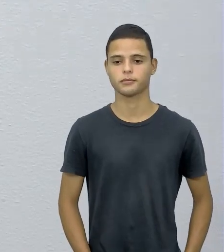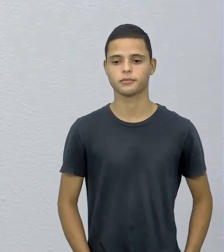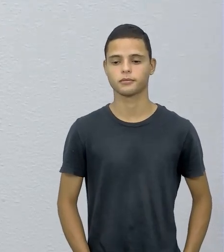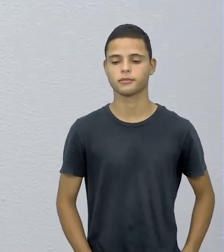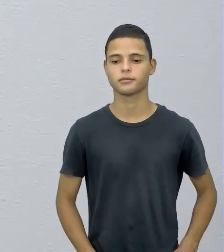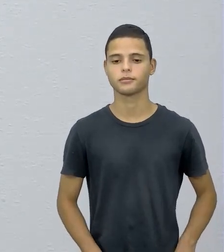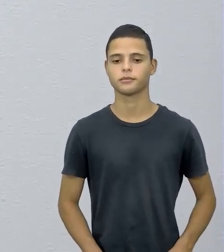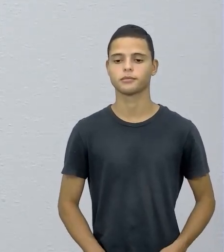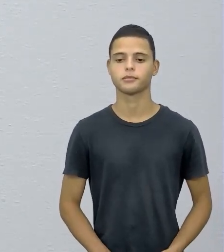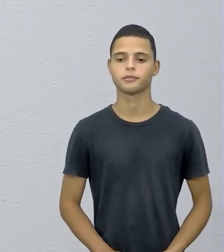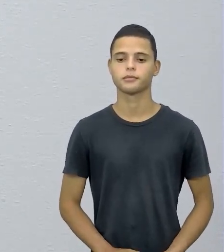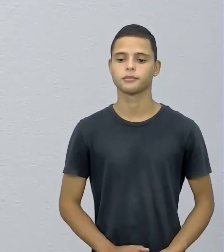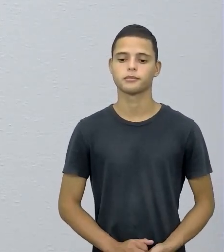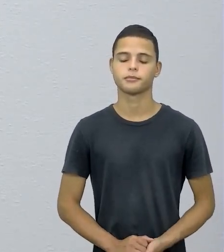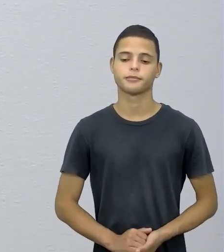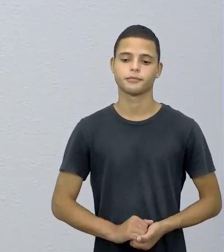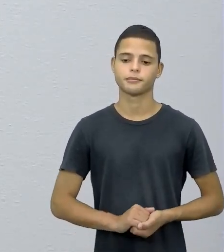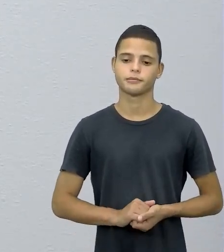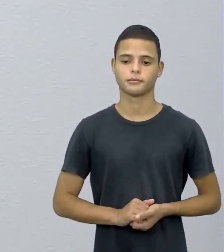Já.